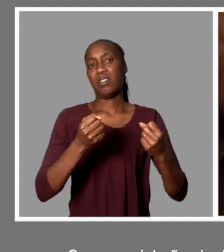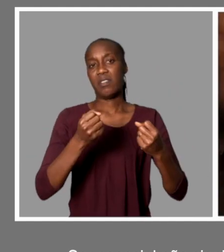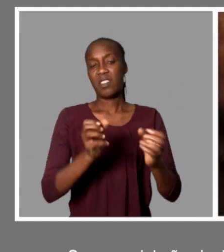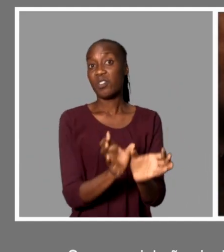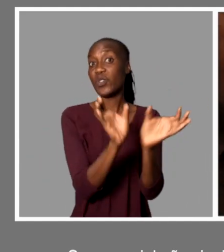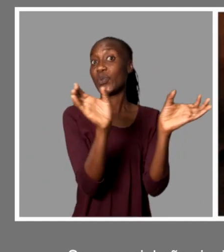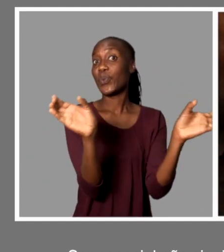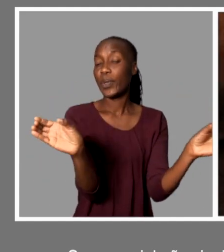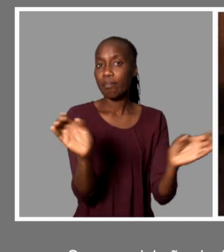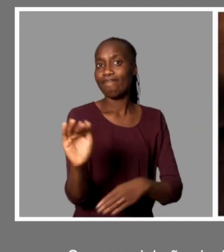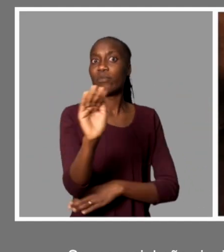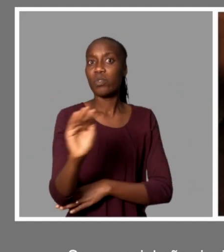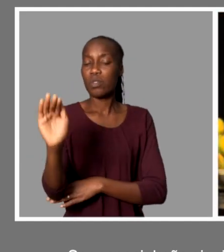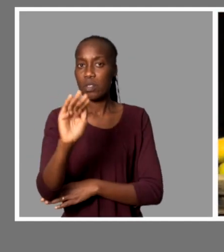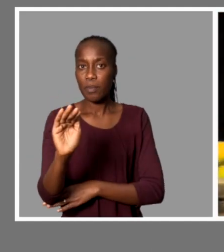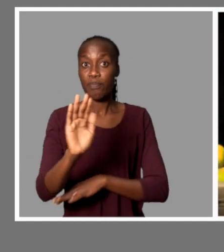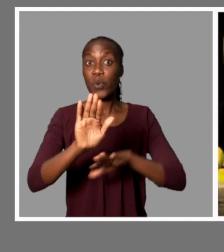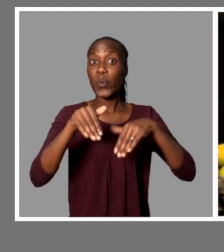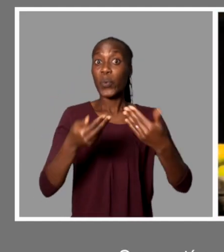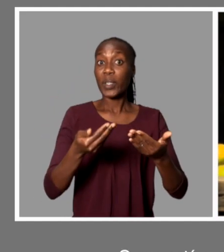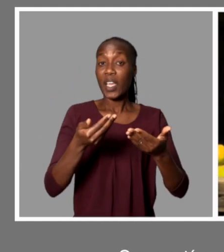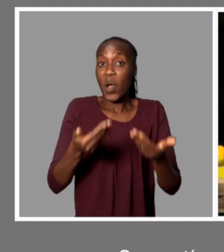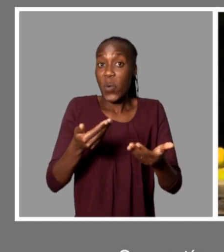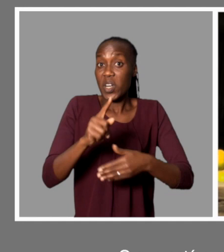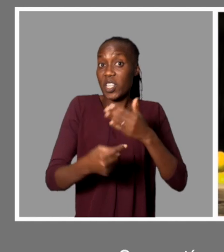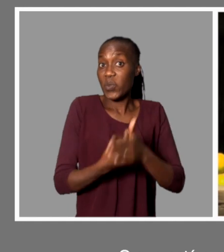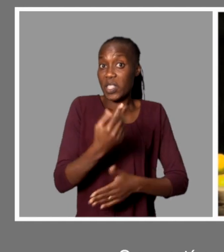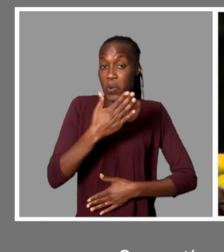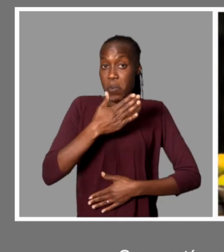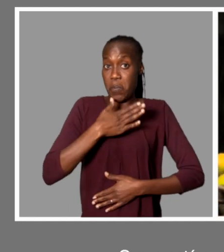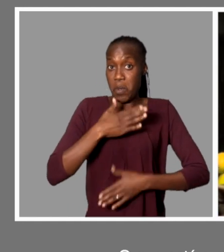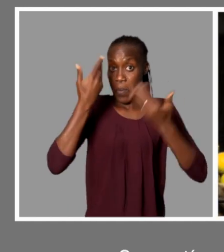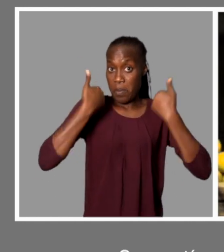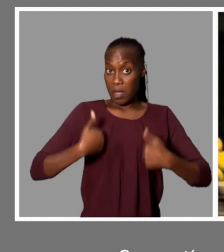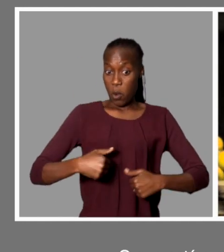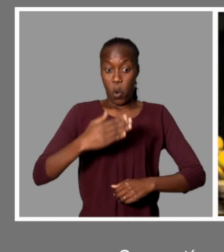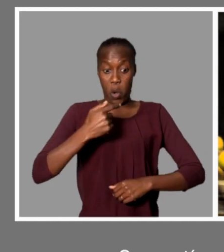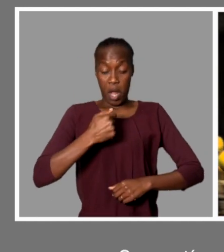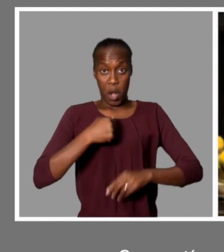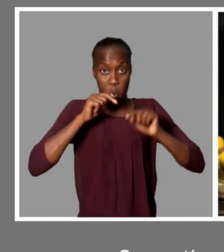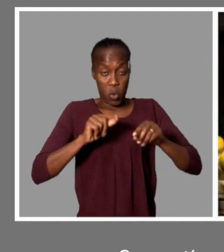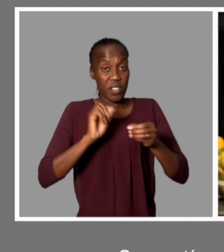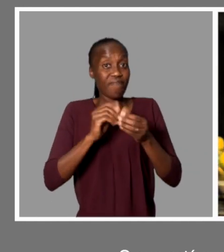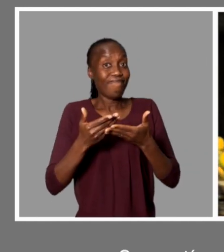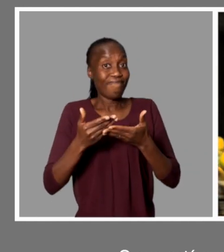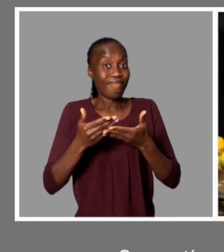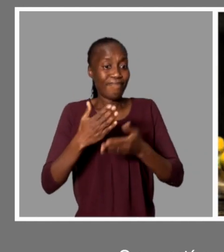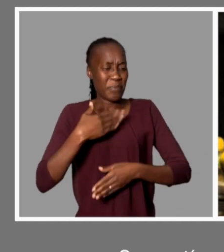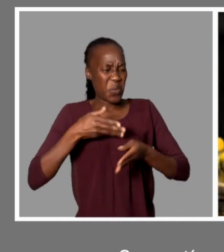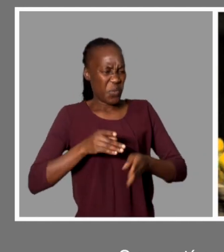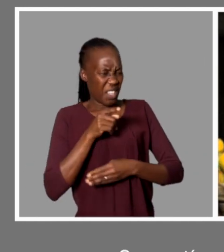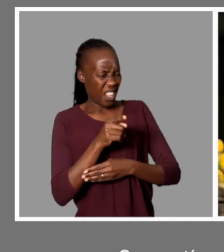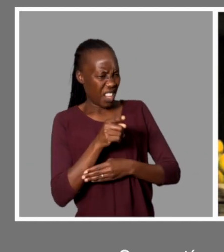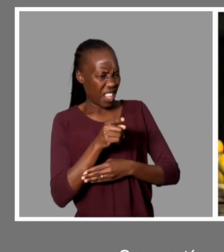excluir da sociedade. O que está acontecendo comigo, ou o que eu estou a ser hoje com o meu